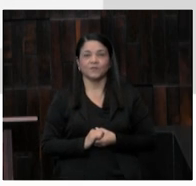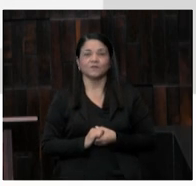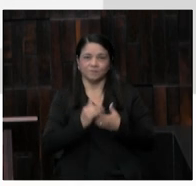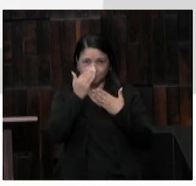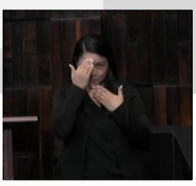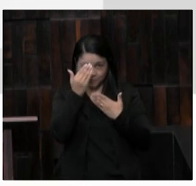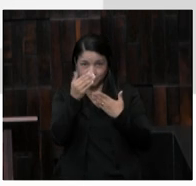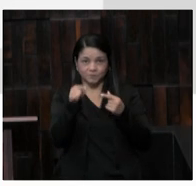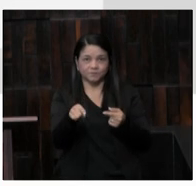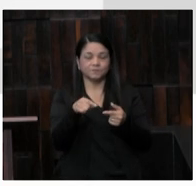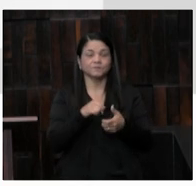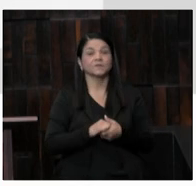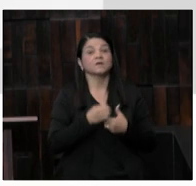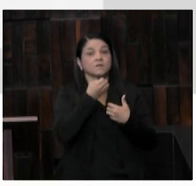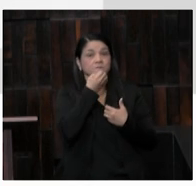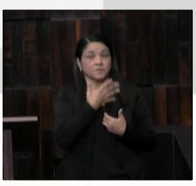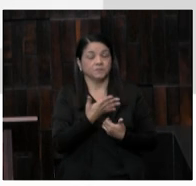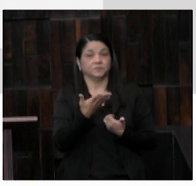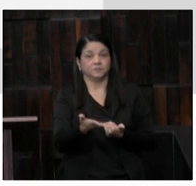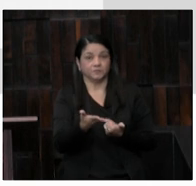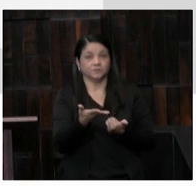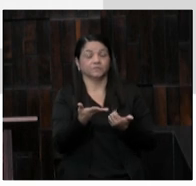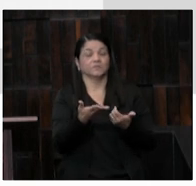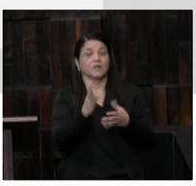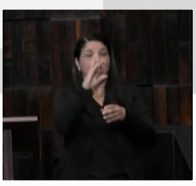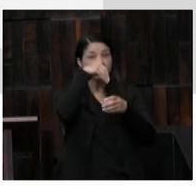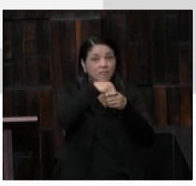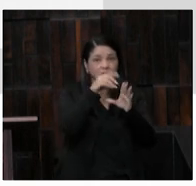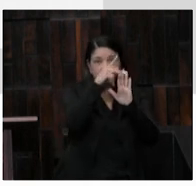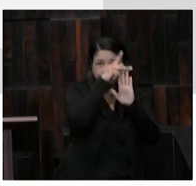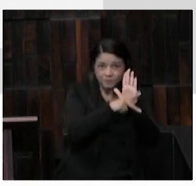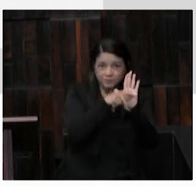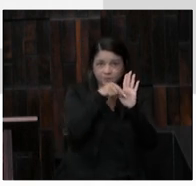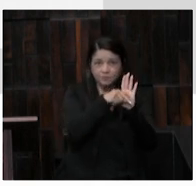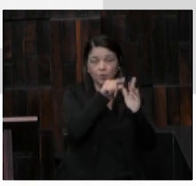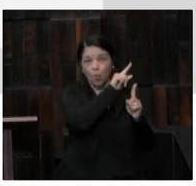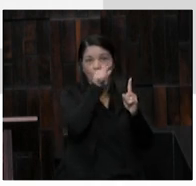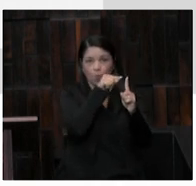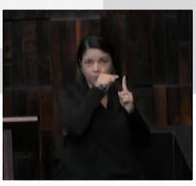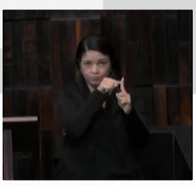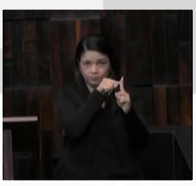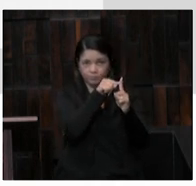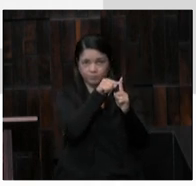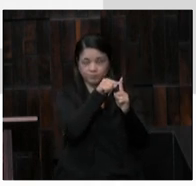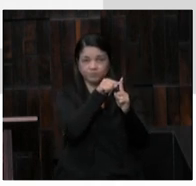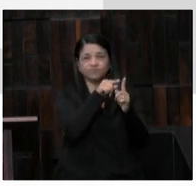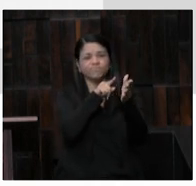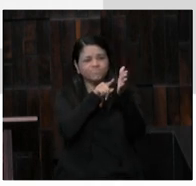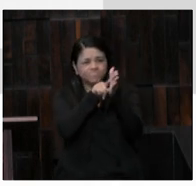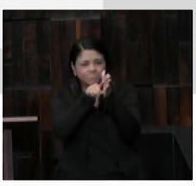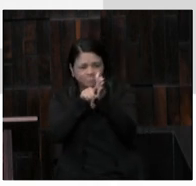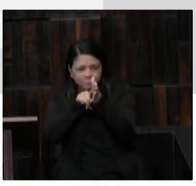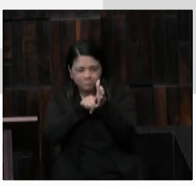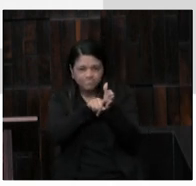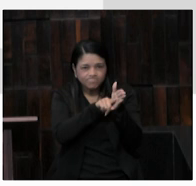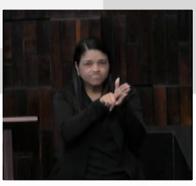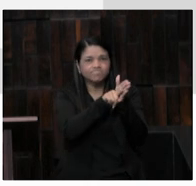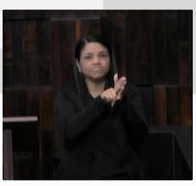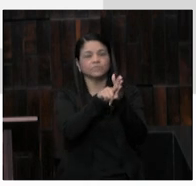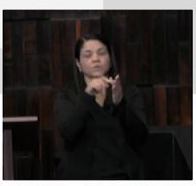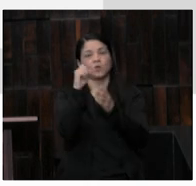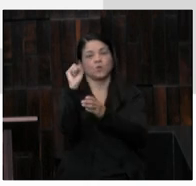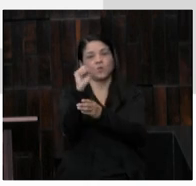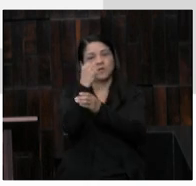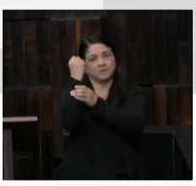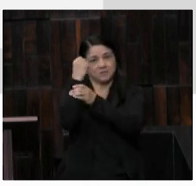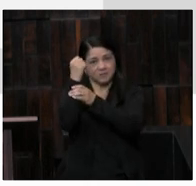Obrigada. Bom, e aqui, dentro desse projeto, então, a gente tem o objetivo de estar investigando o efeito do exercício de vibração de